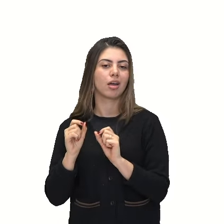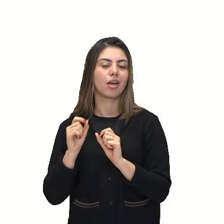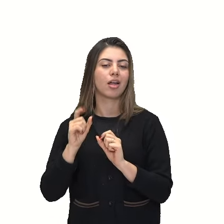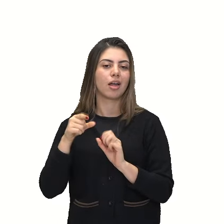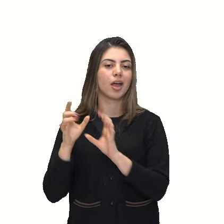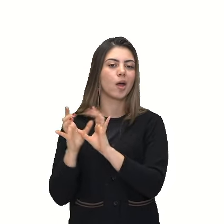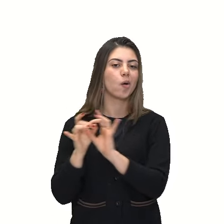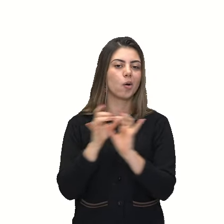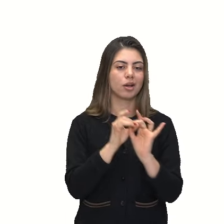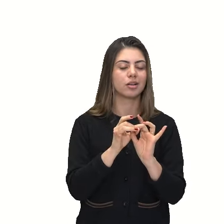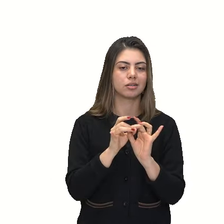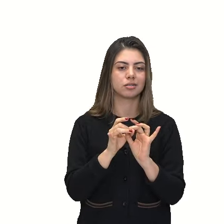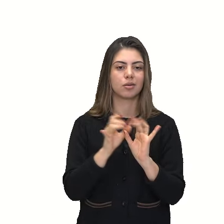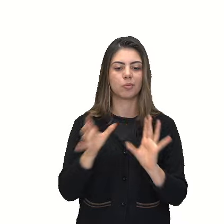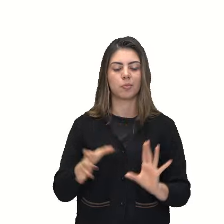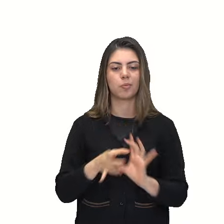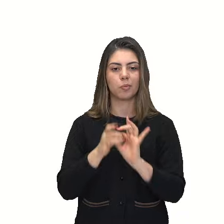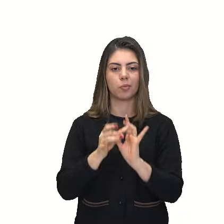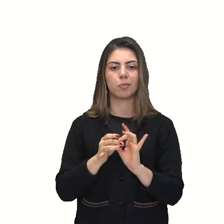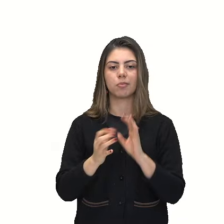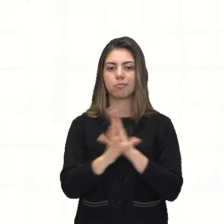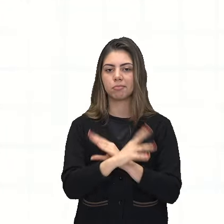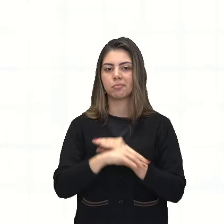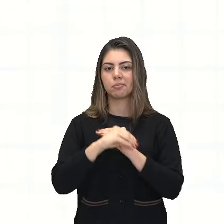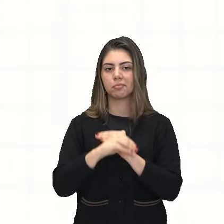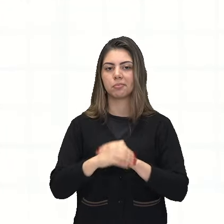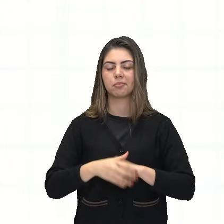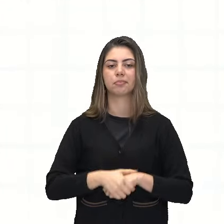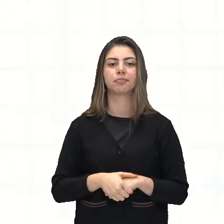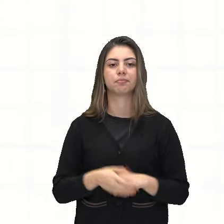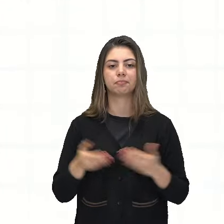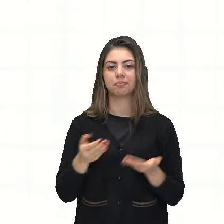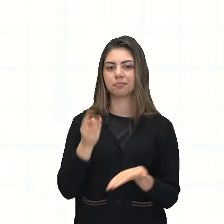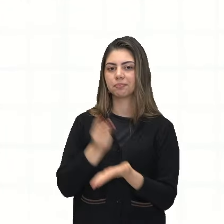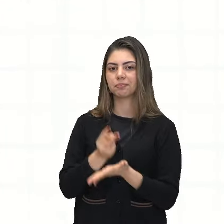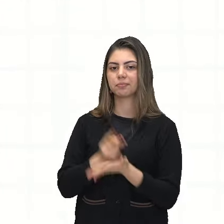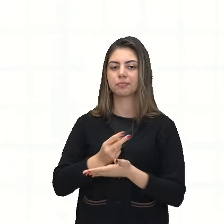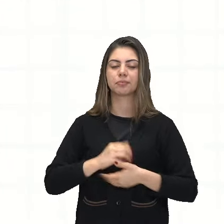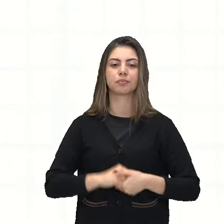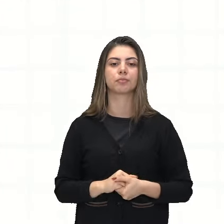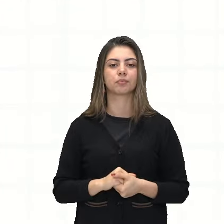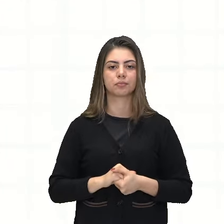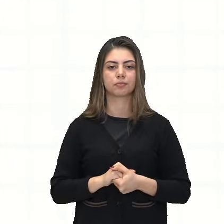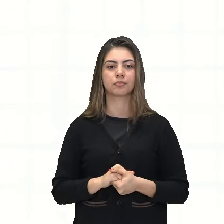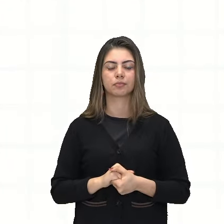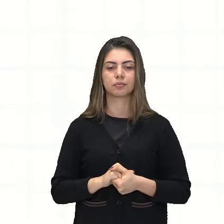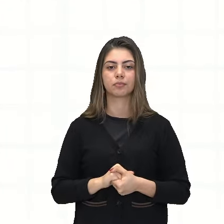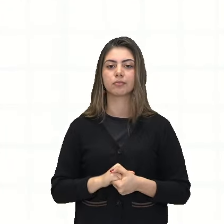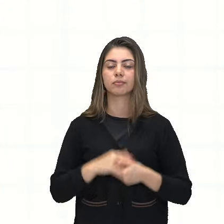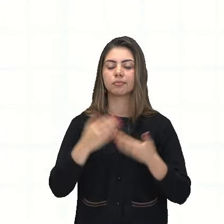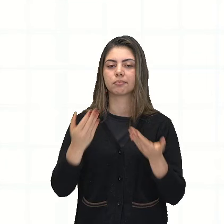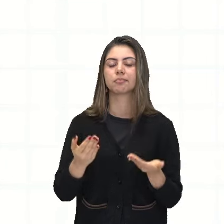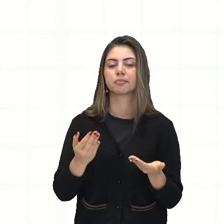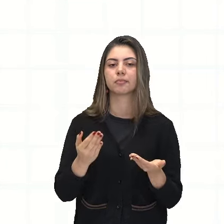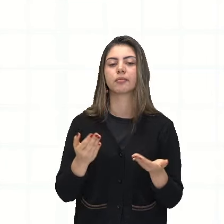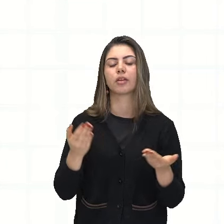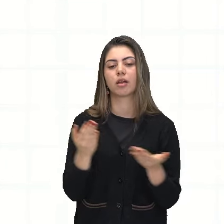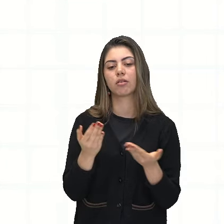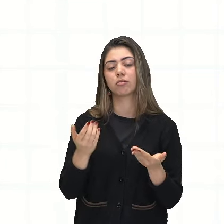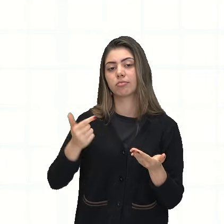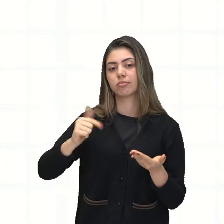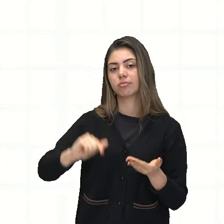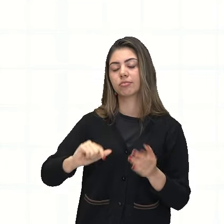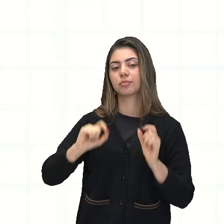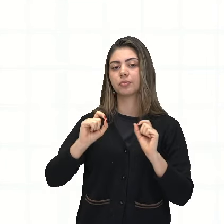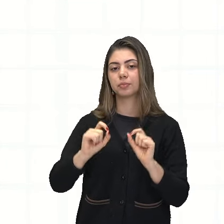por conexão, tá? Vamos prosseguindo. E aí, só para intensificar, turma,